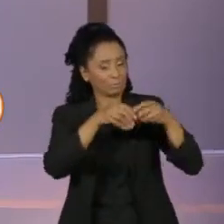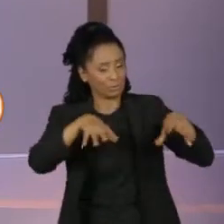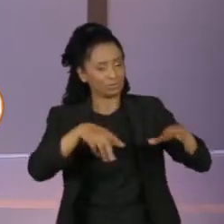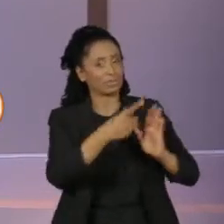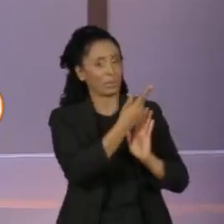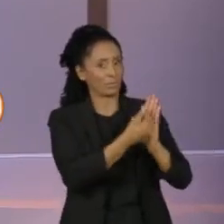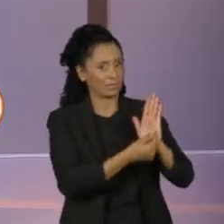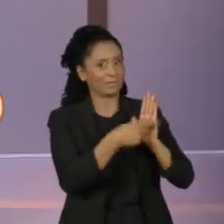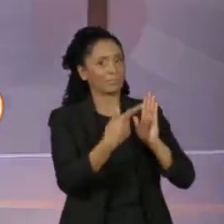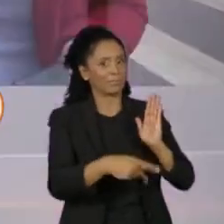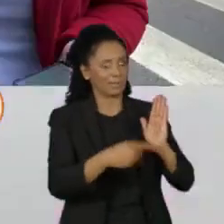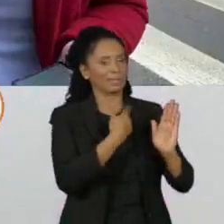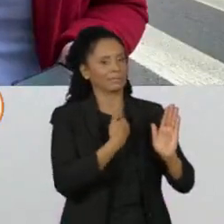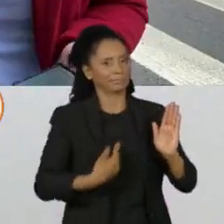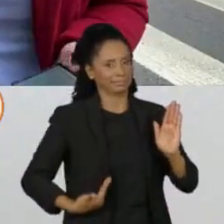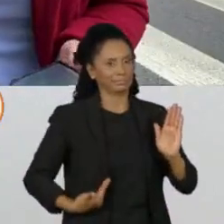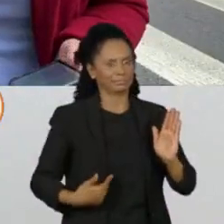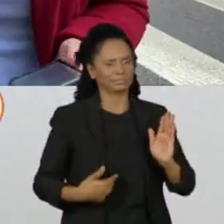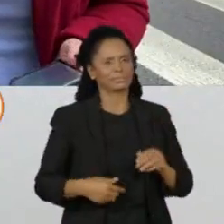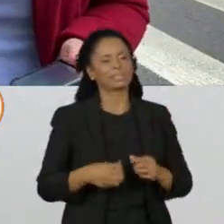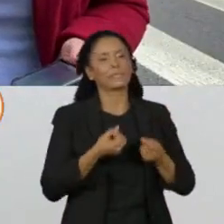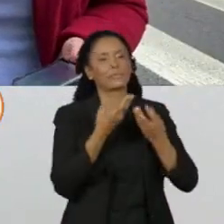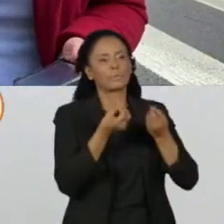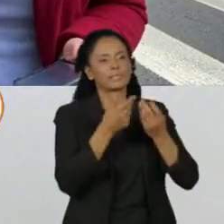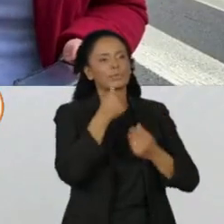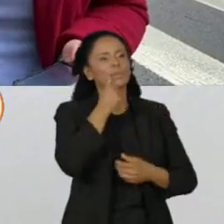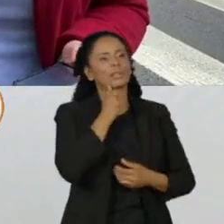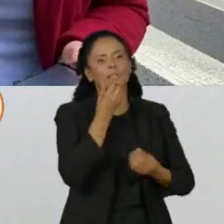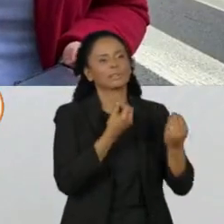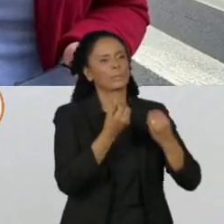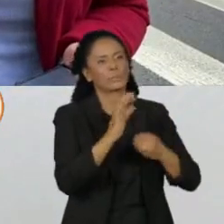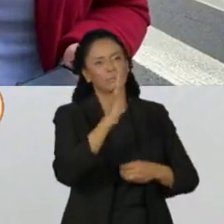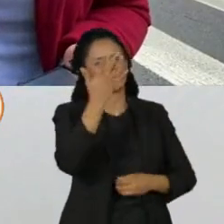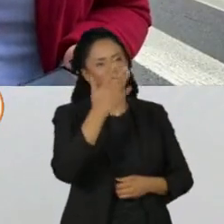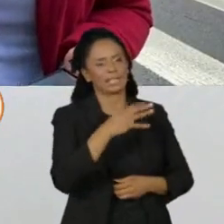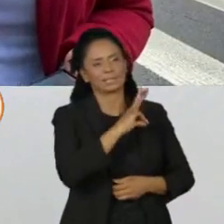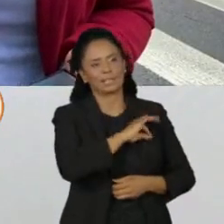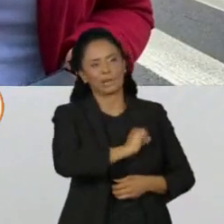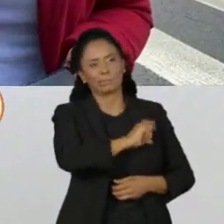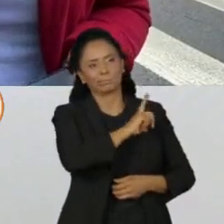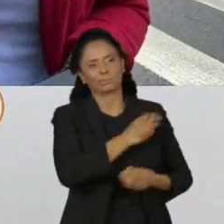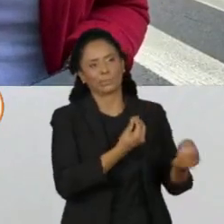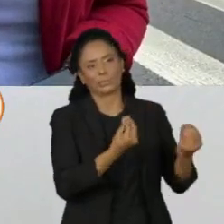cofres públicos. Quem tem as informações para a gente é a Aline Porcina. Aline.